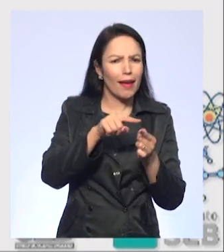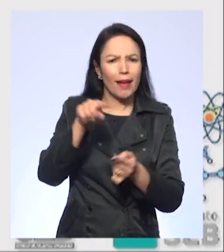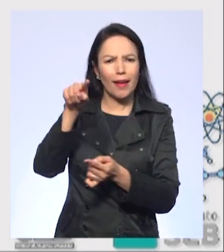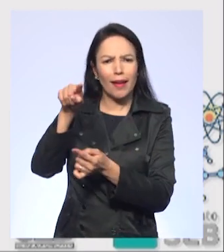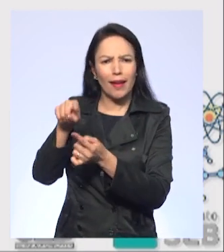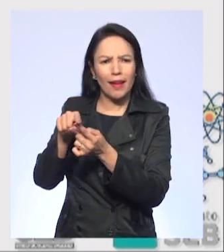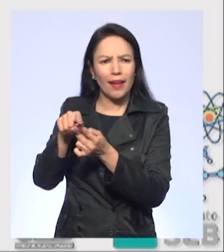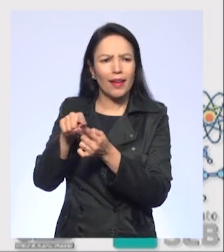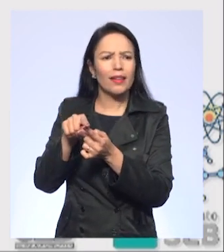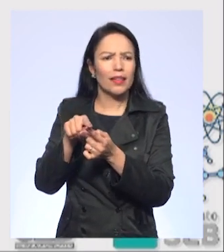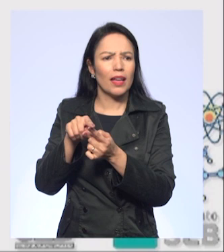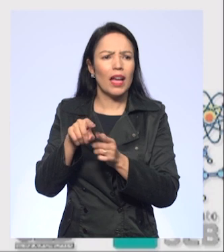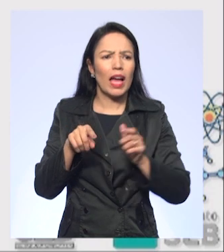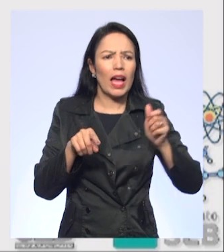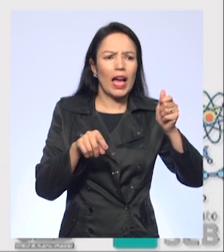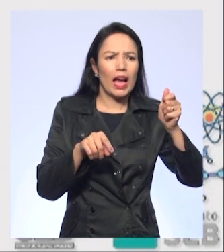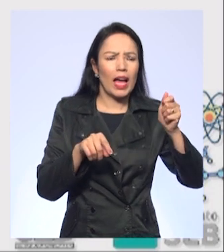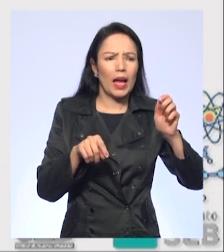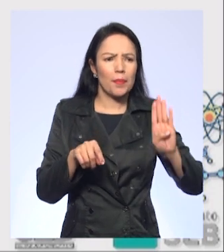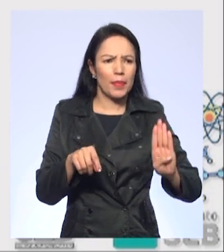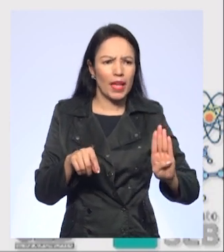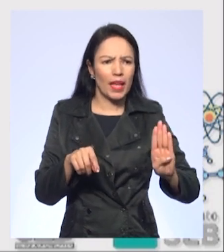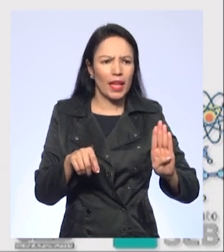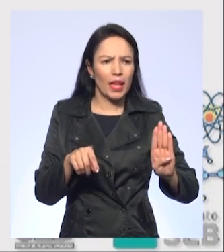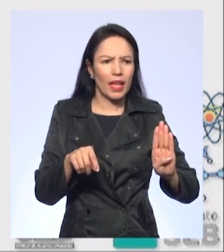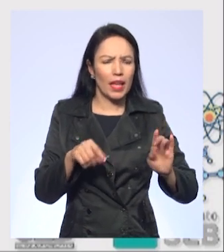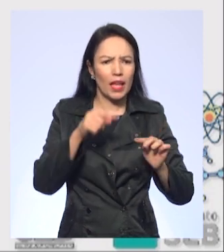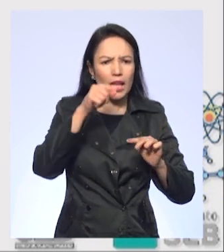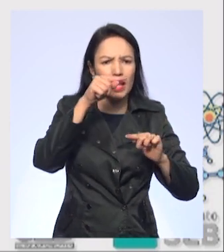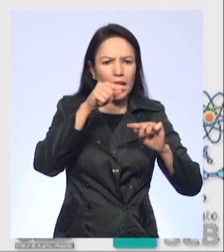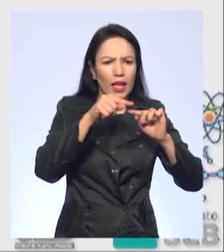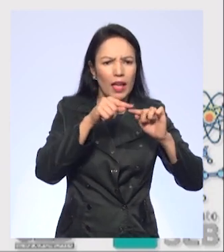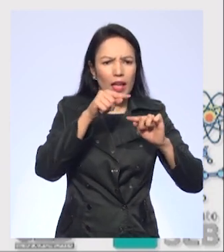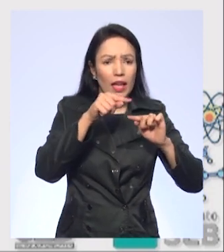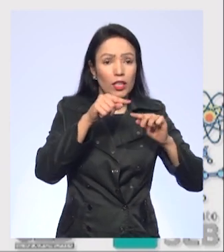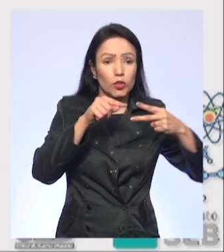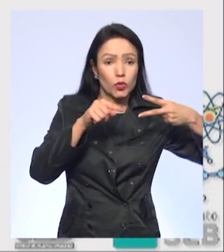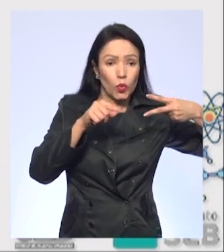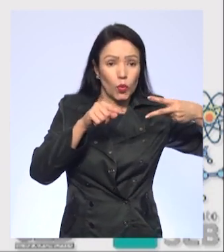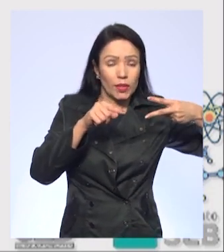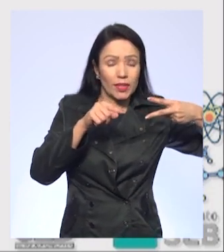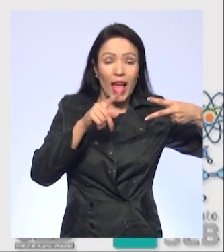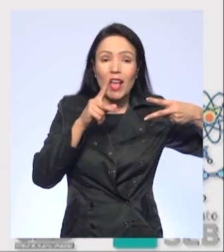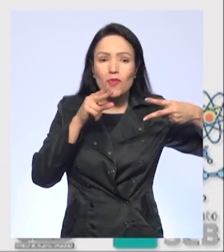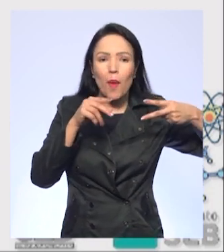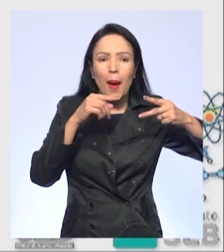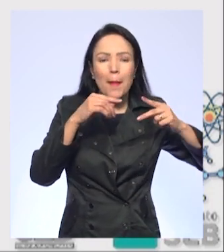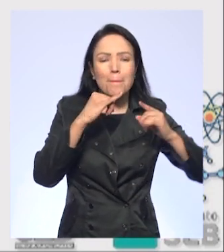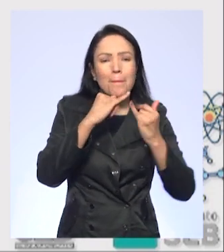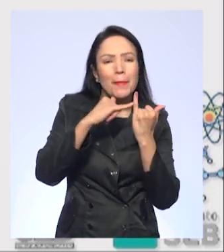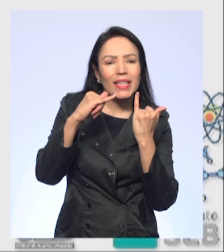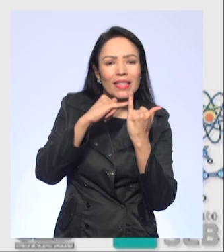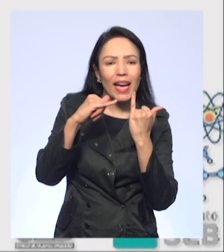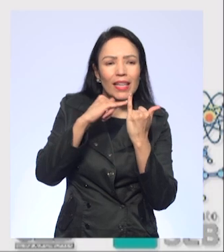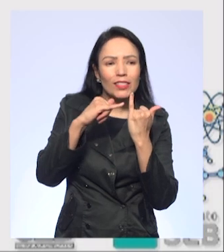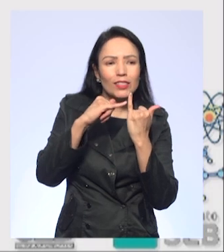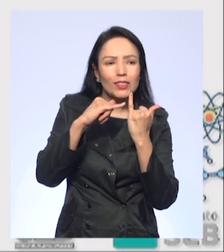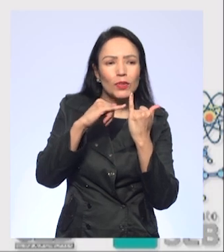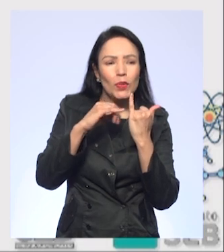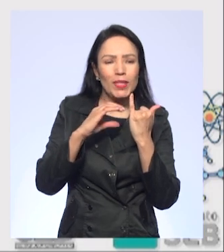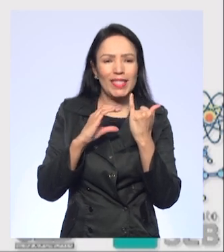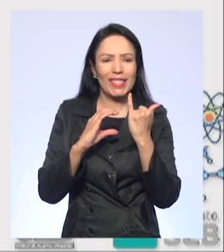o segmento AB, que mede 2, ele é metade do segmento BC, que mede 4.